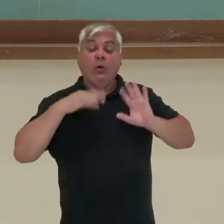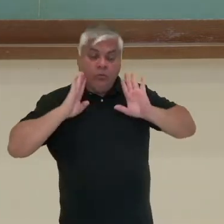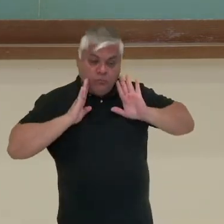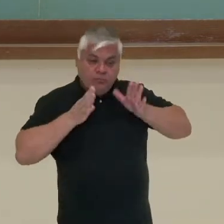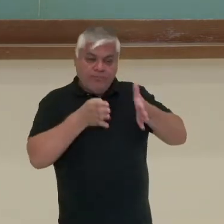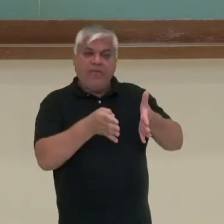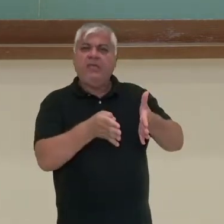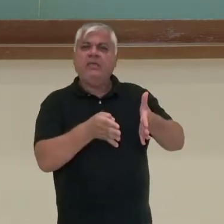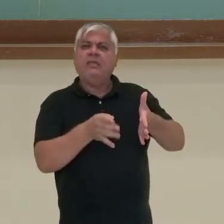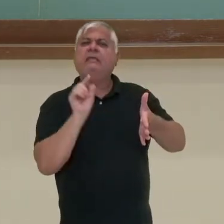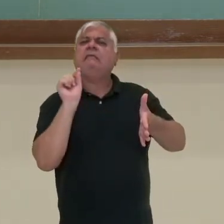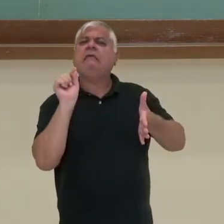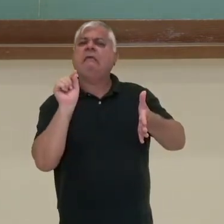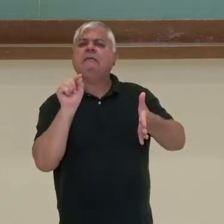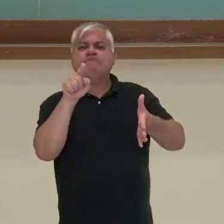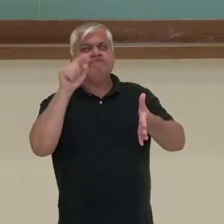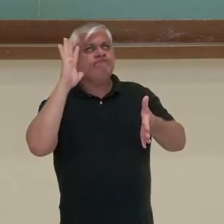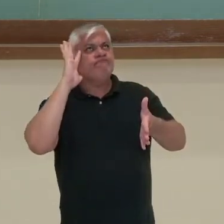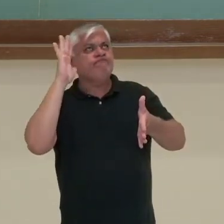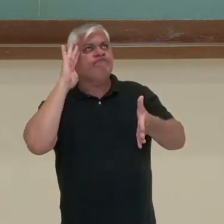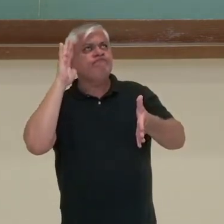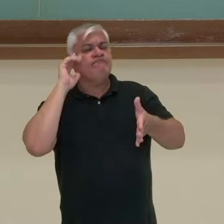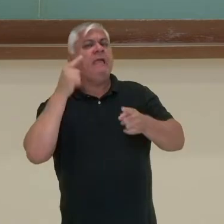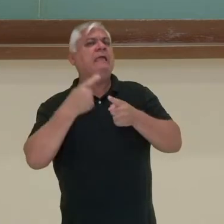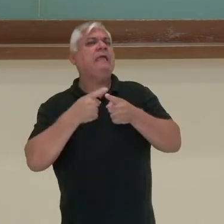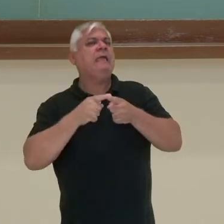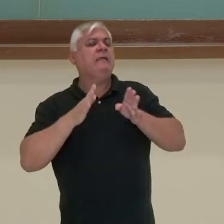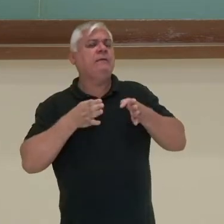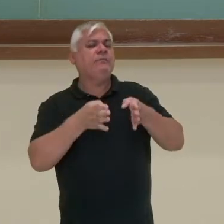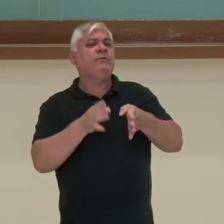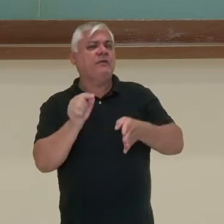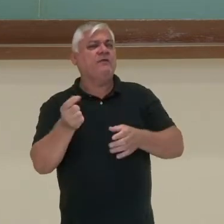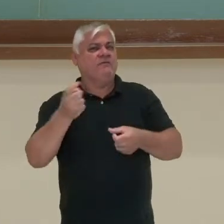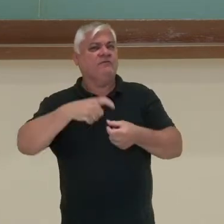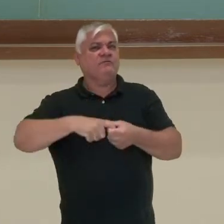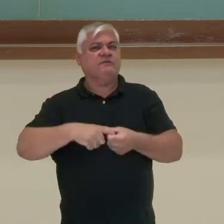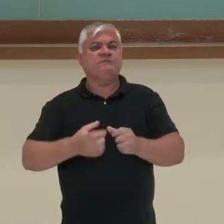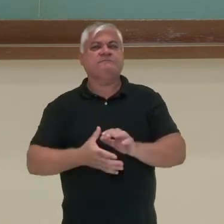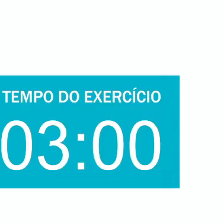específico. Pense a respeito de quem pode ser o público desse cartaz. Já voltamos.